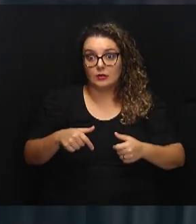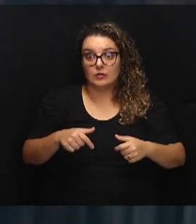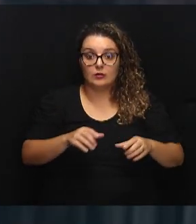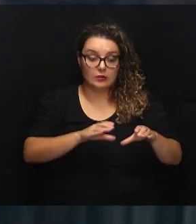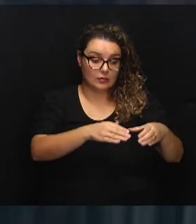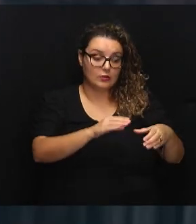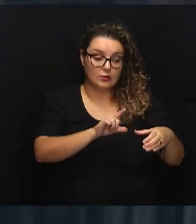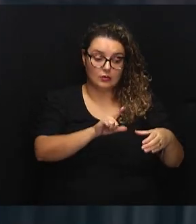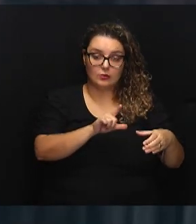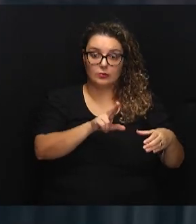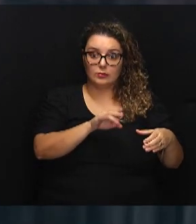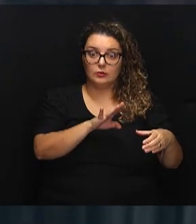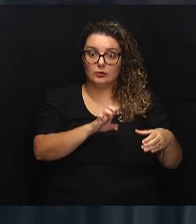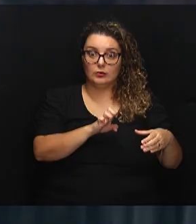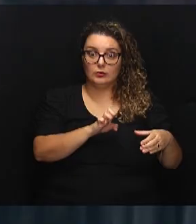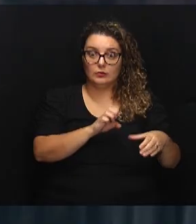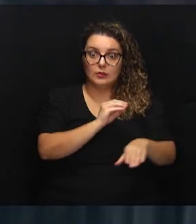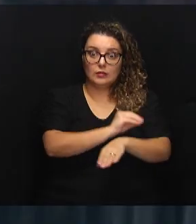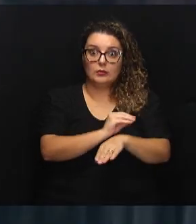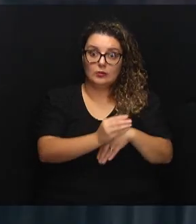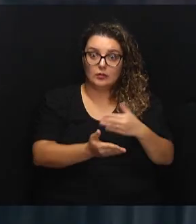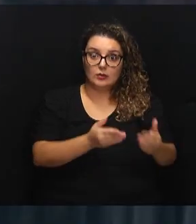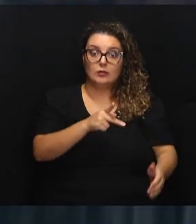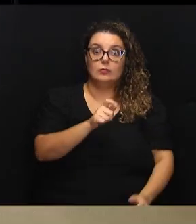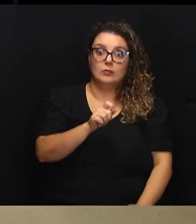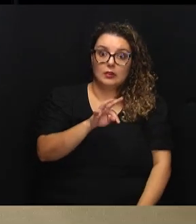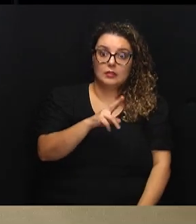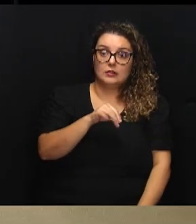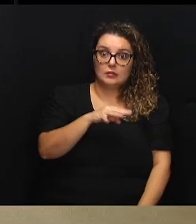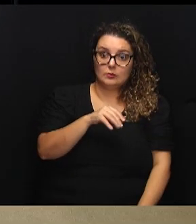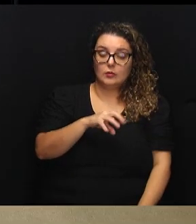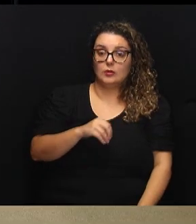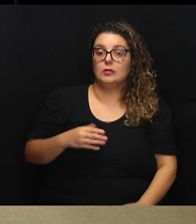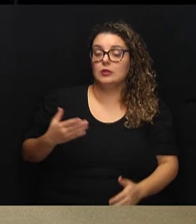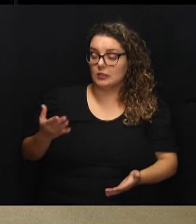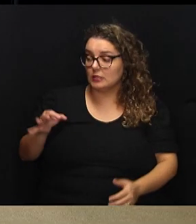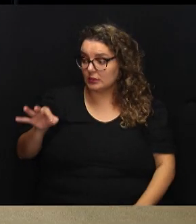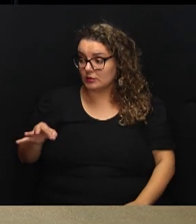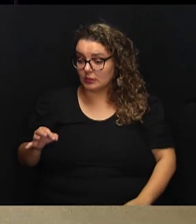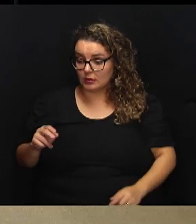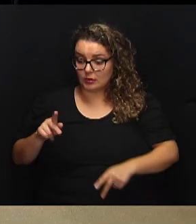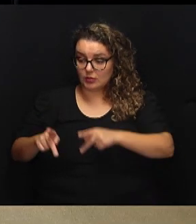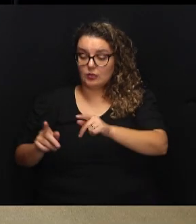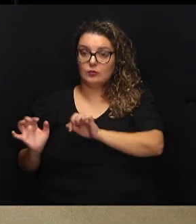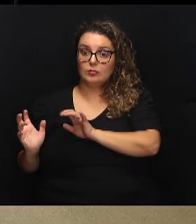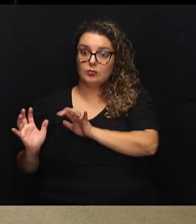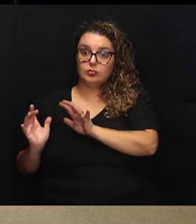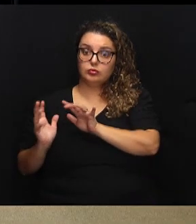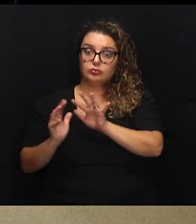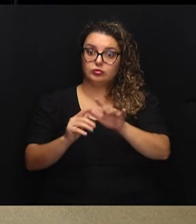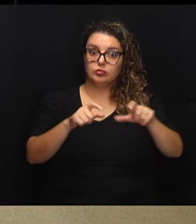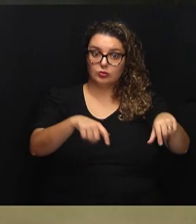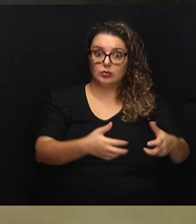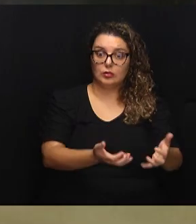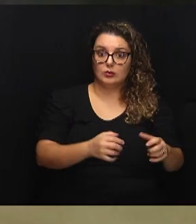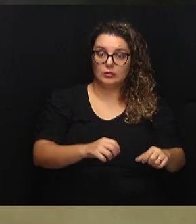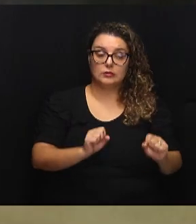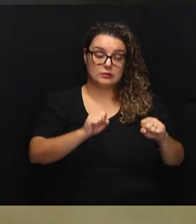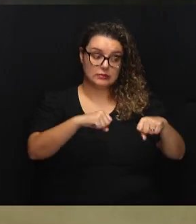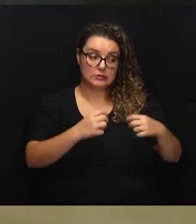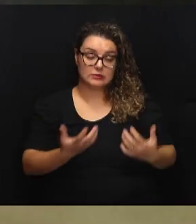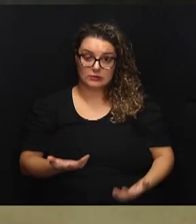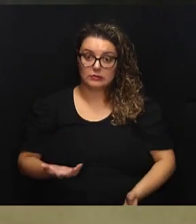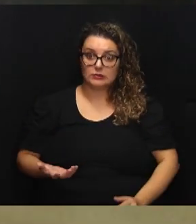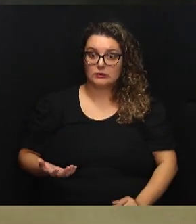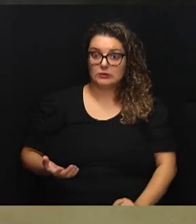querendo cuidar do patrimônio, né? Exatamente, e trazendo o público de volta para o estádio, Sim. né, porque a gente percebe